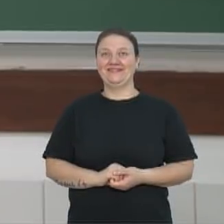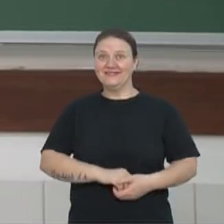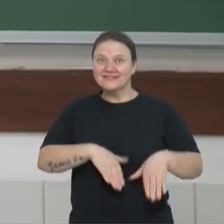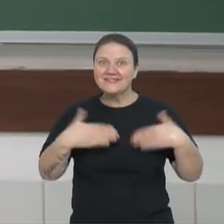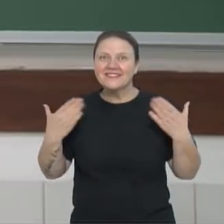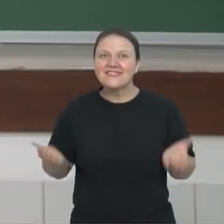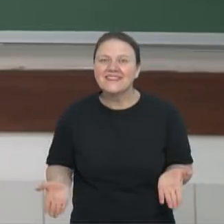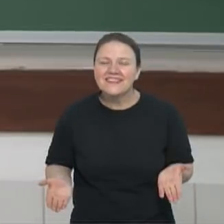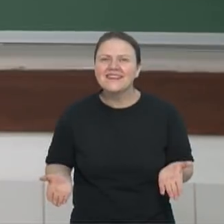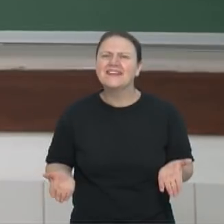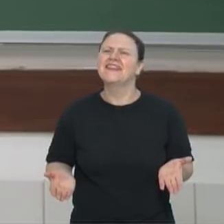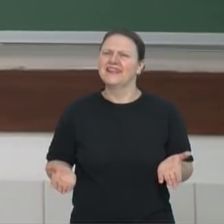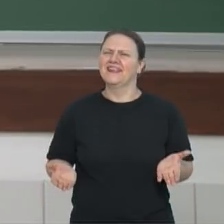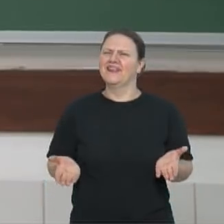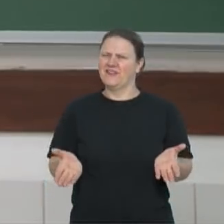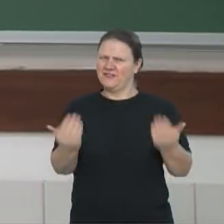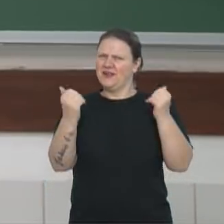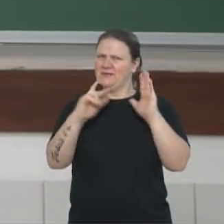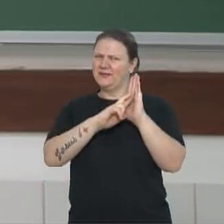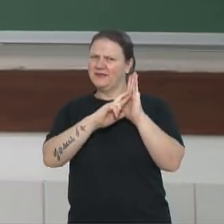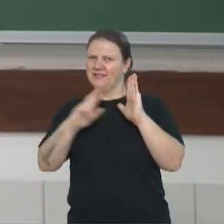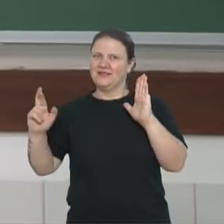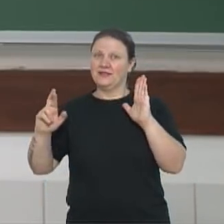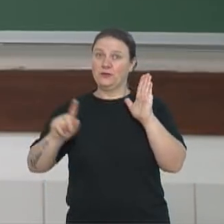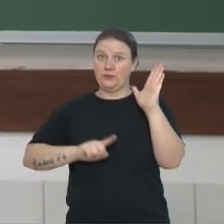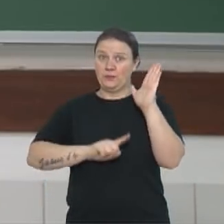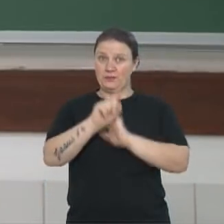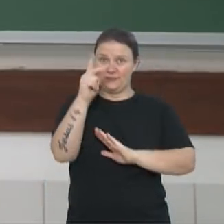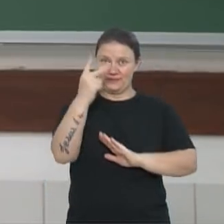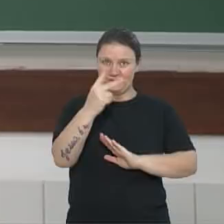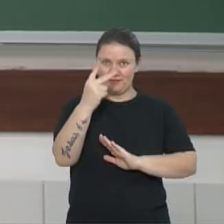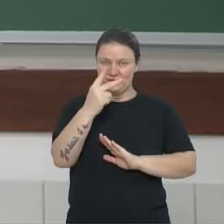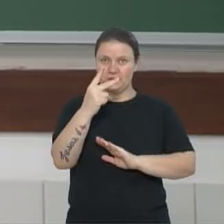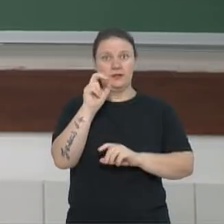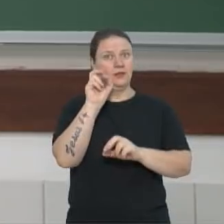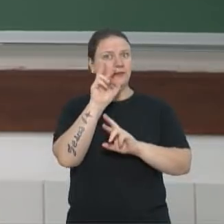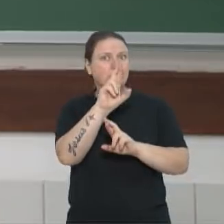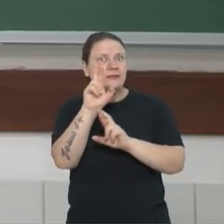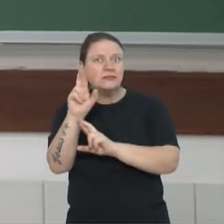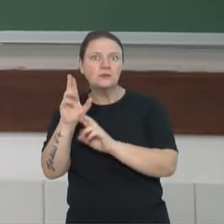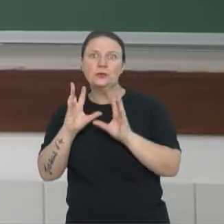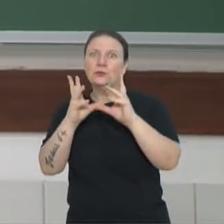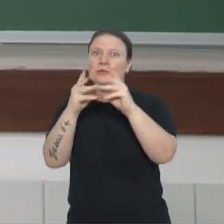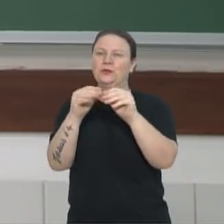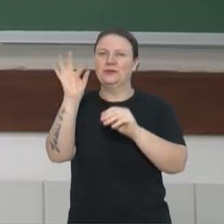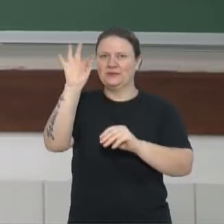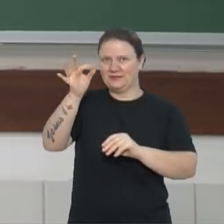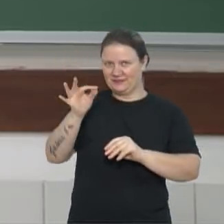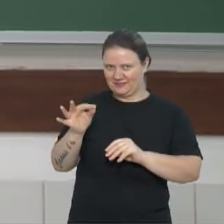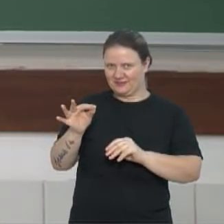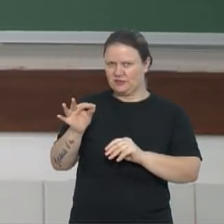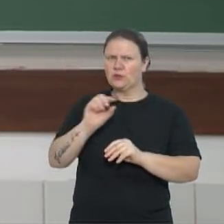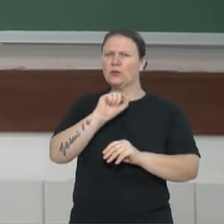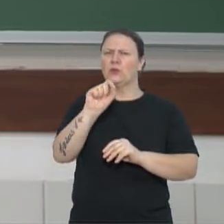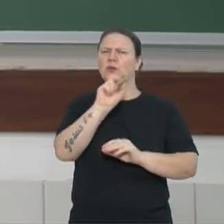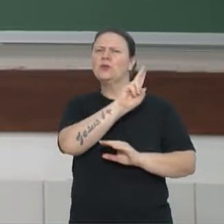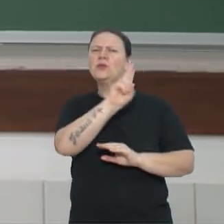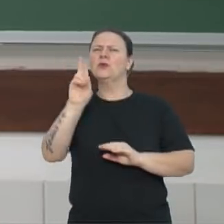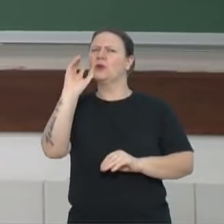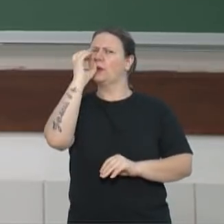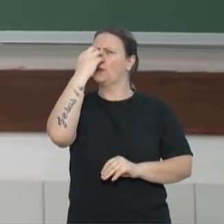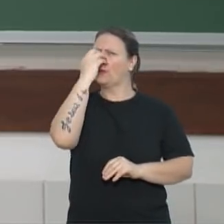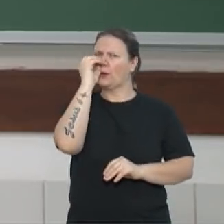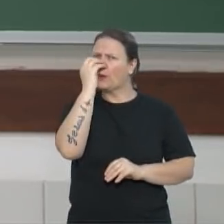E aí, gente? Vamos para a resposta desse segundo quiz? Espero que vocês tenham acertado, hein? Qual é o nome do palhaço que o